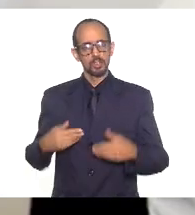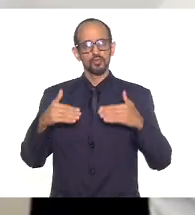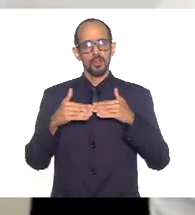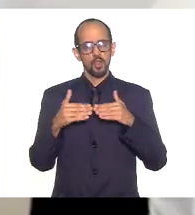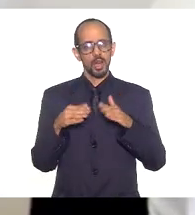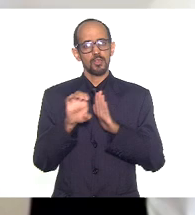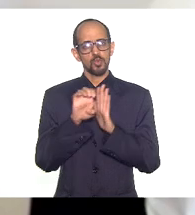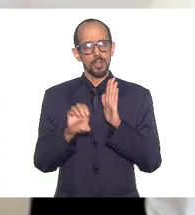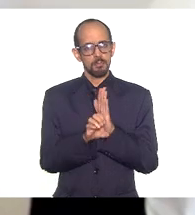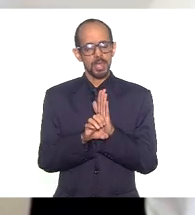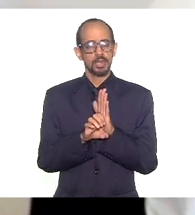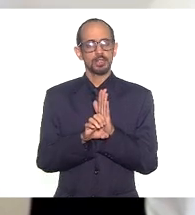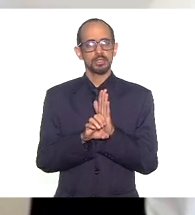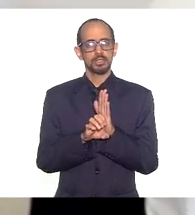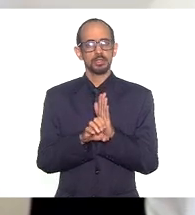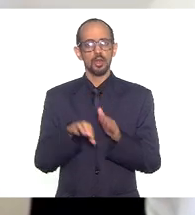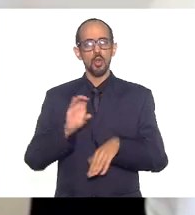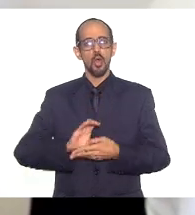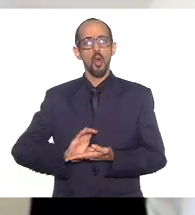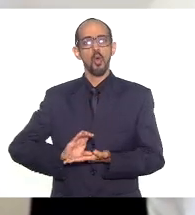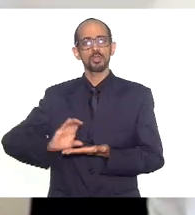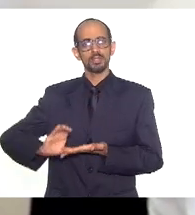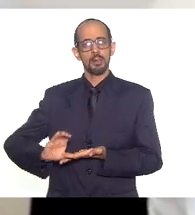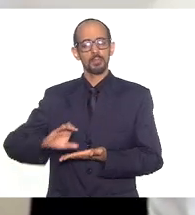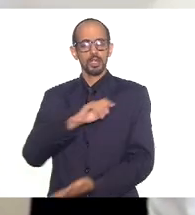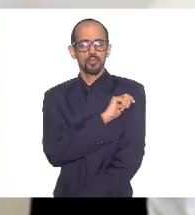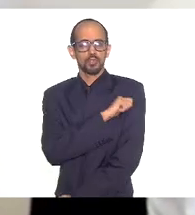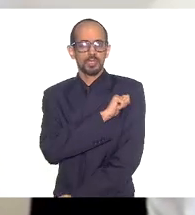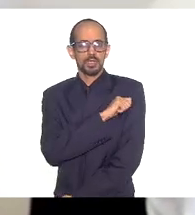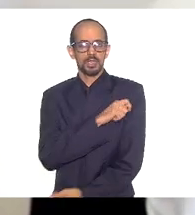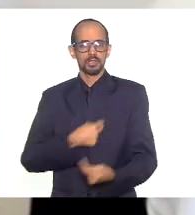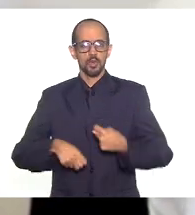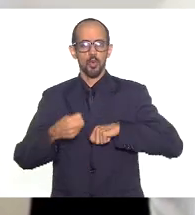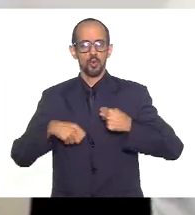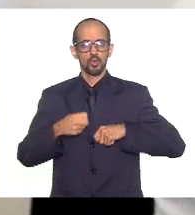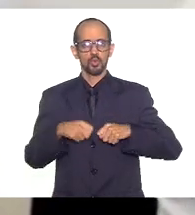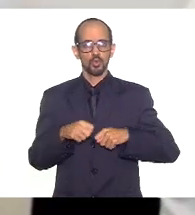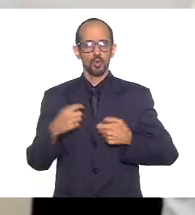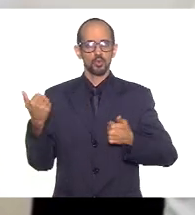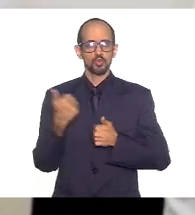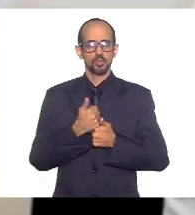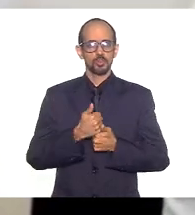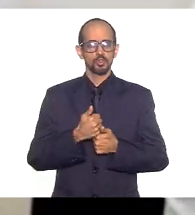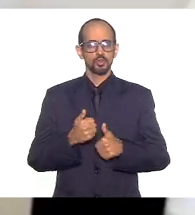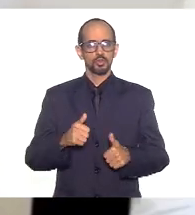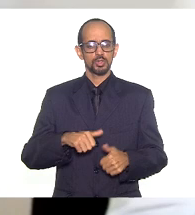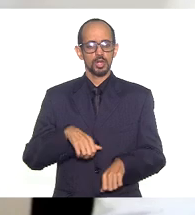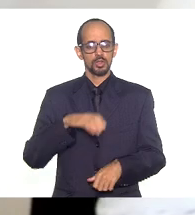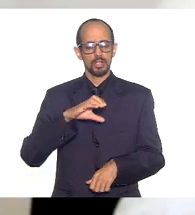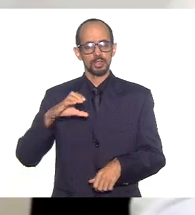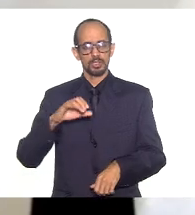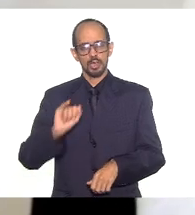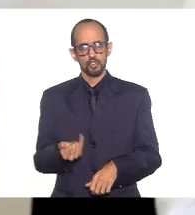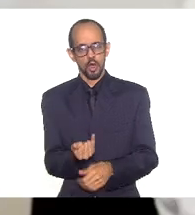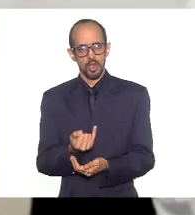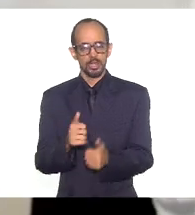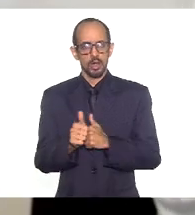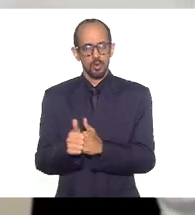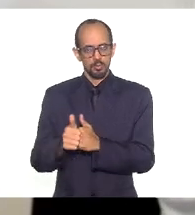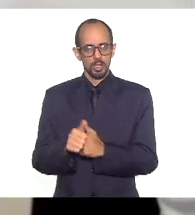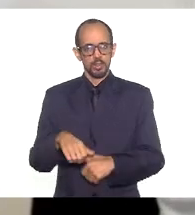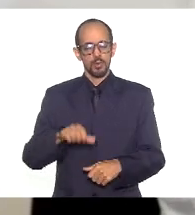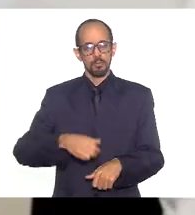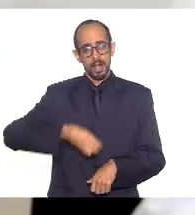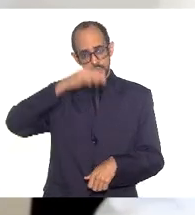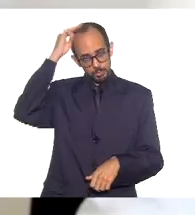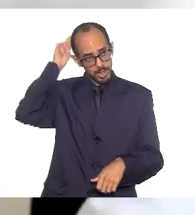com emendas. E de Orçamento, Finanças, Fiscalização Financeira e Controle, favorável com substitutivo da Comissão de Constituição e Justiça. Relatores, deputado Márcio